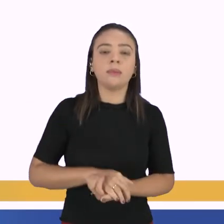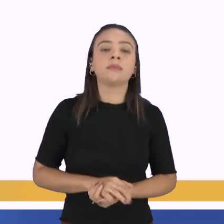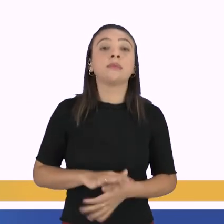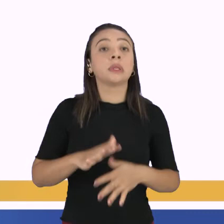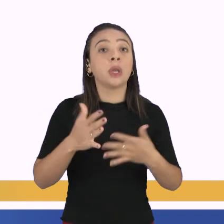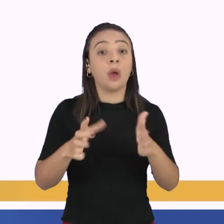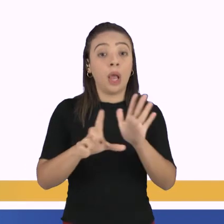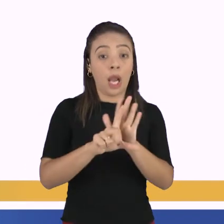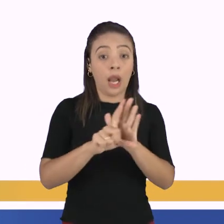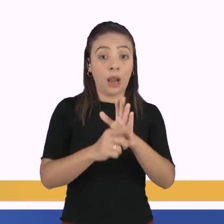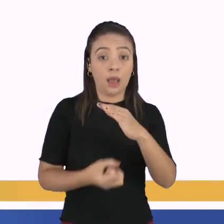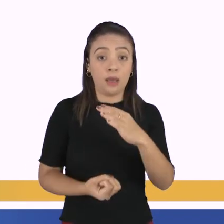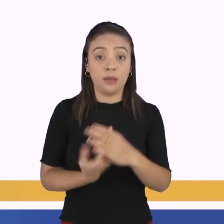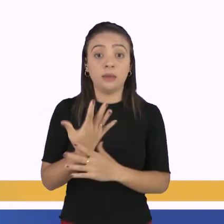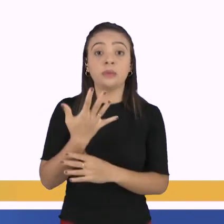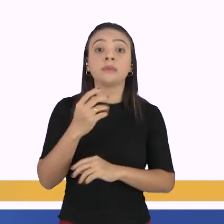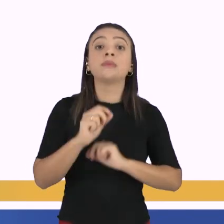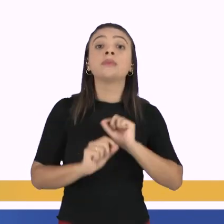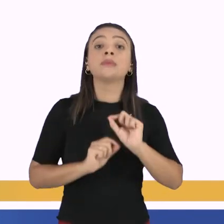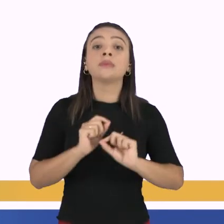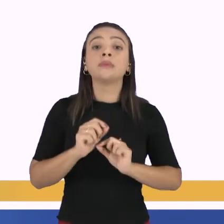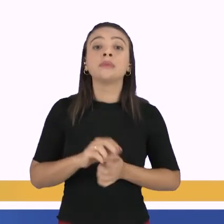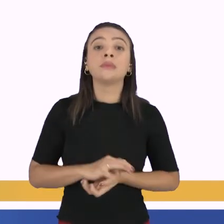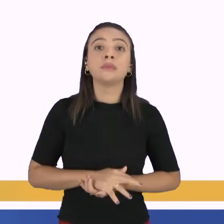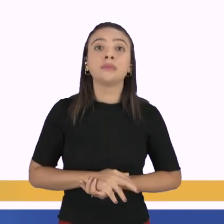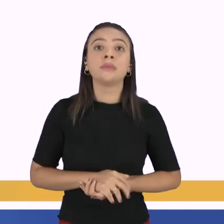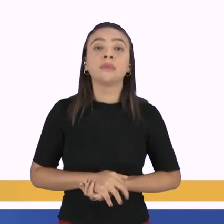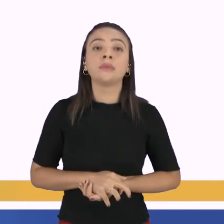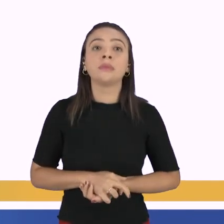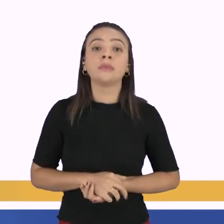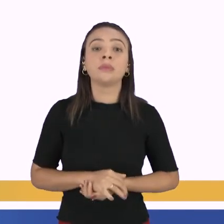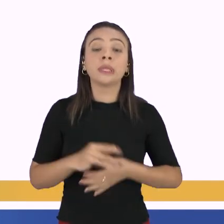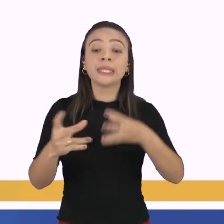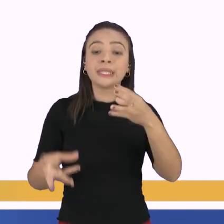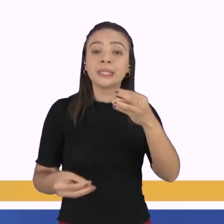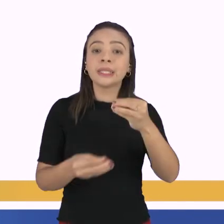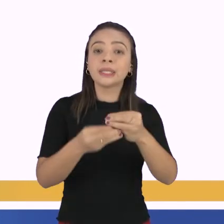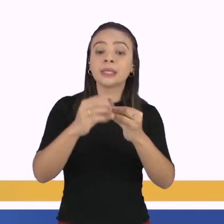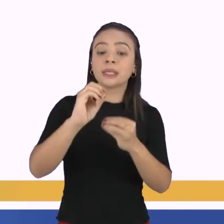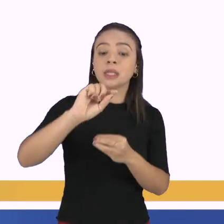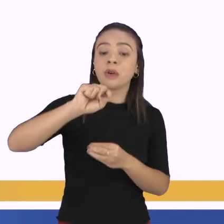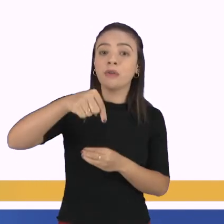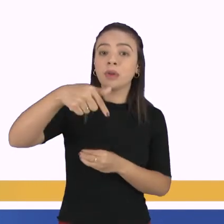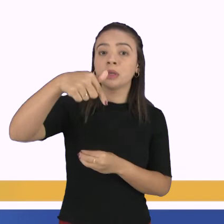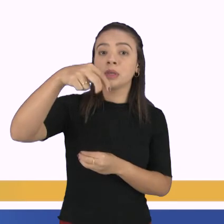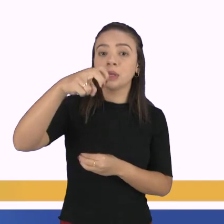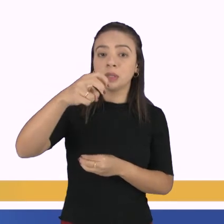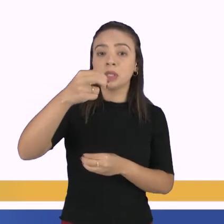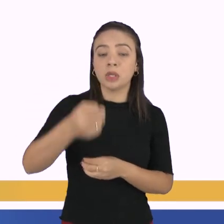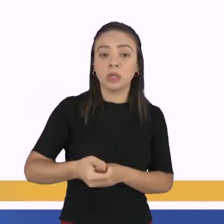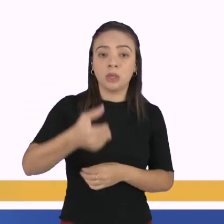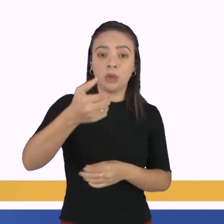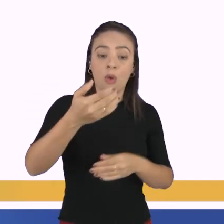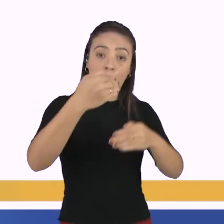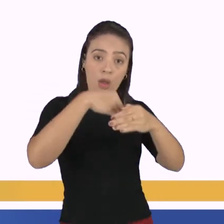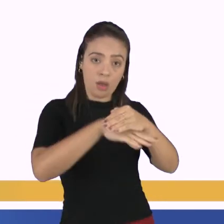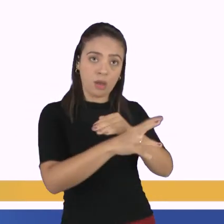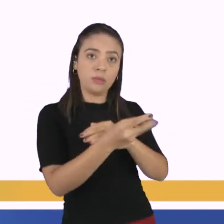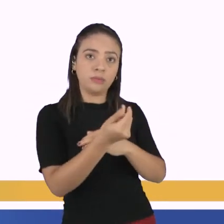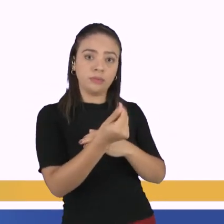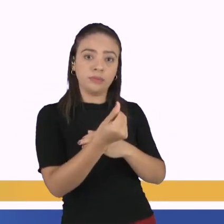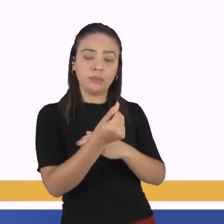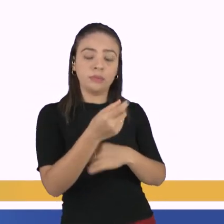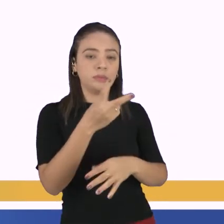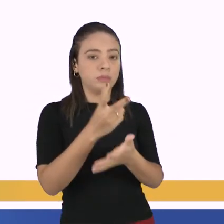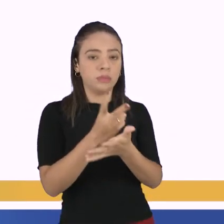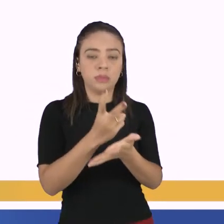a lei de formação, né, a gente vai concluir o seguinte, que ele adiciona 75 centavos em sua poupança, né, a cada mês, e esse